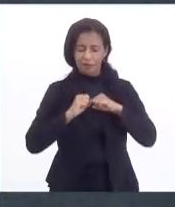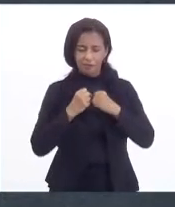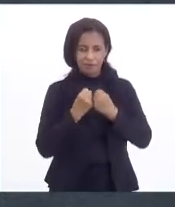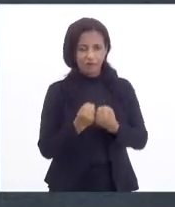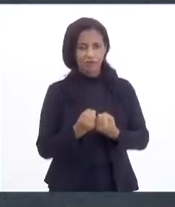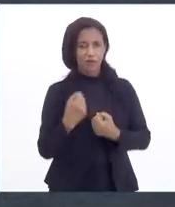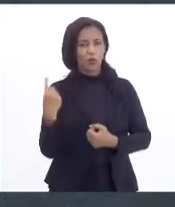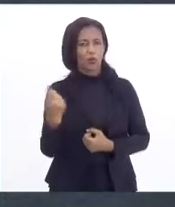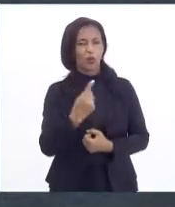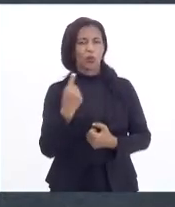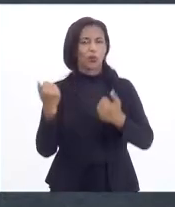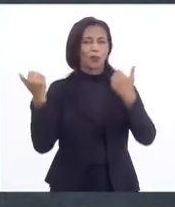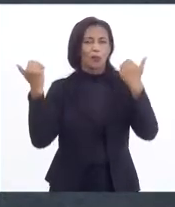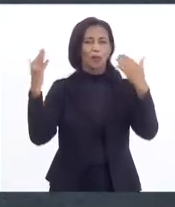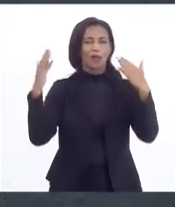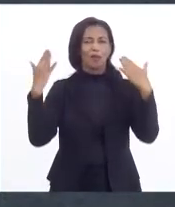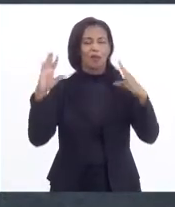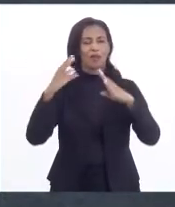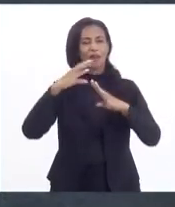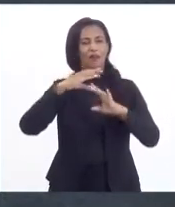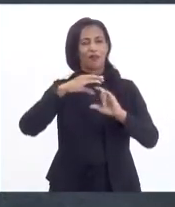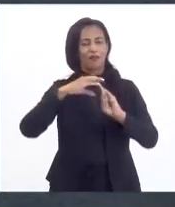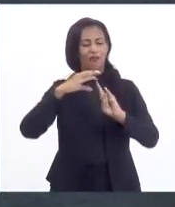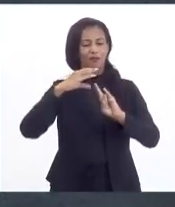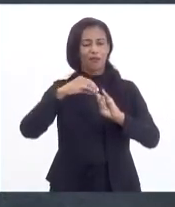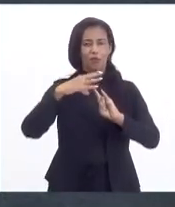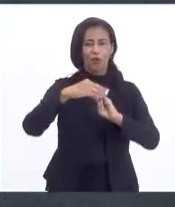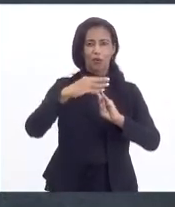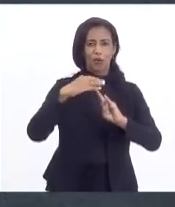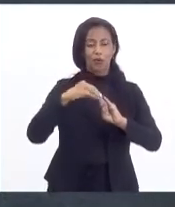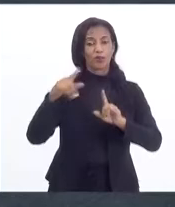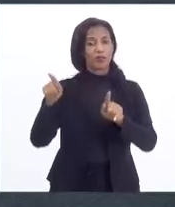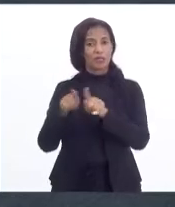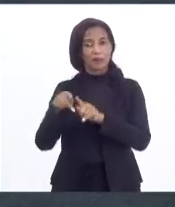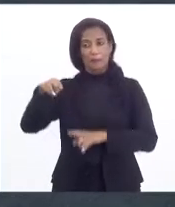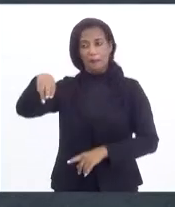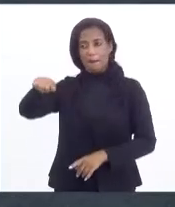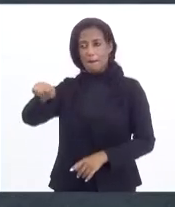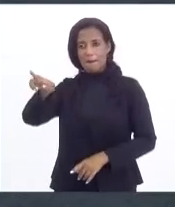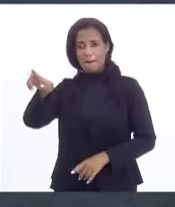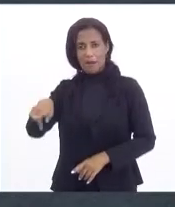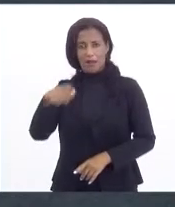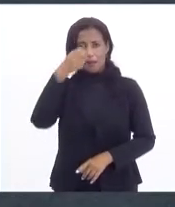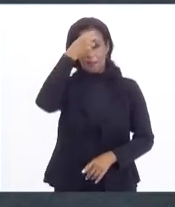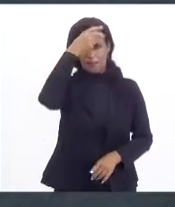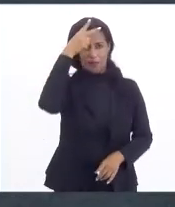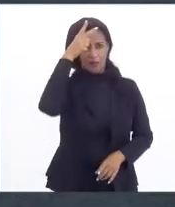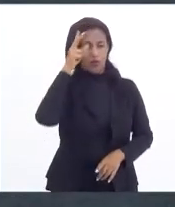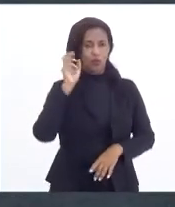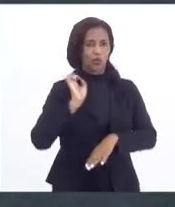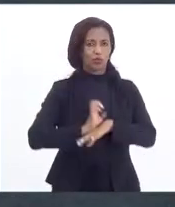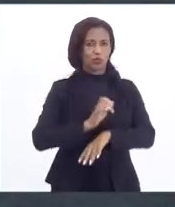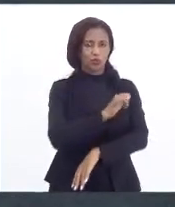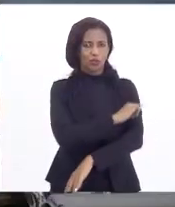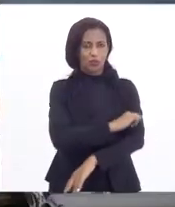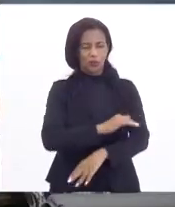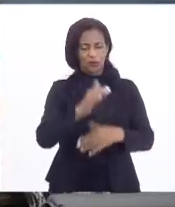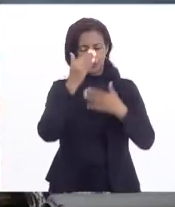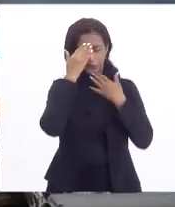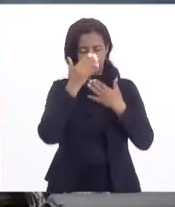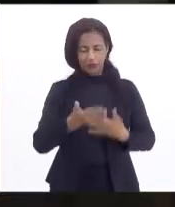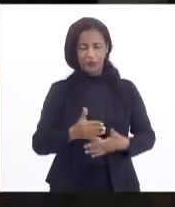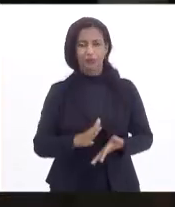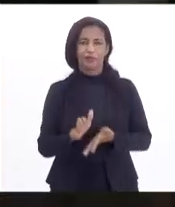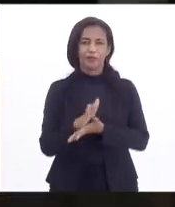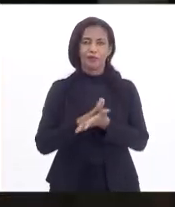o nosso parabéns à Fiocruz, à Redes da Maré e também à Prefeitura do Rio de Janeiro. Obrigada.